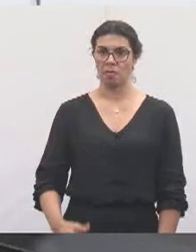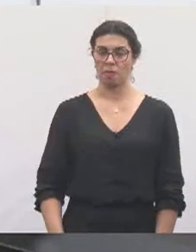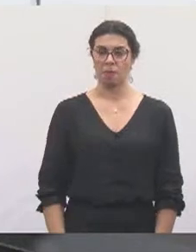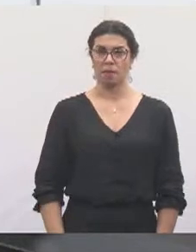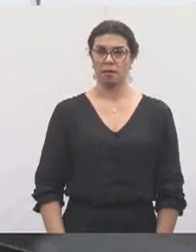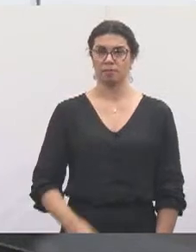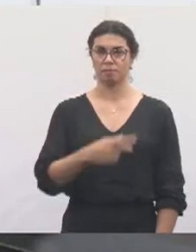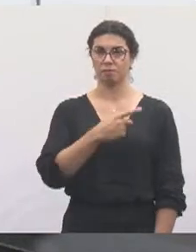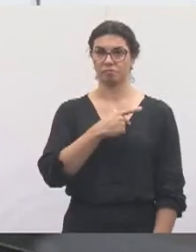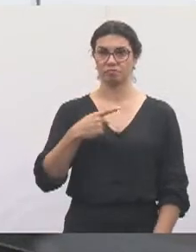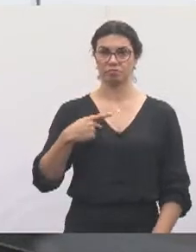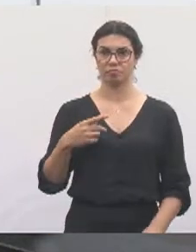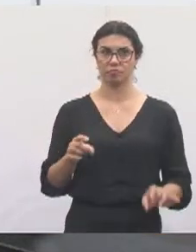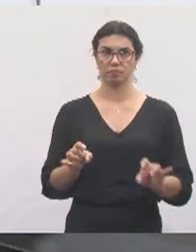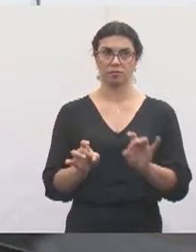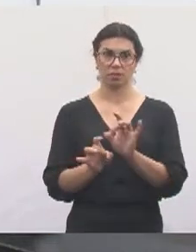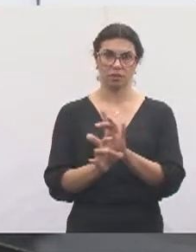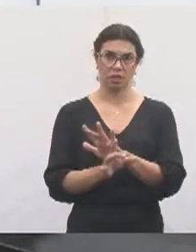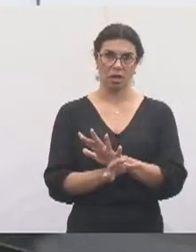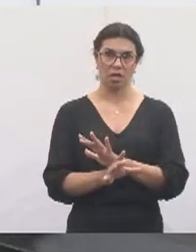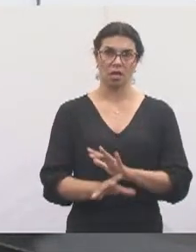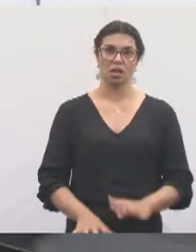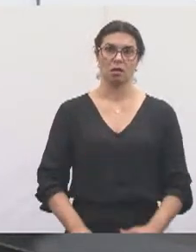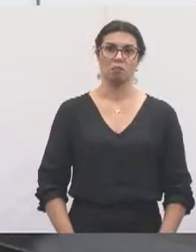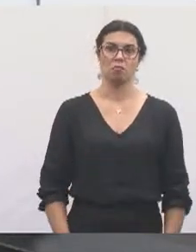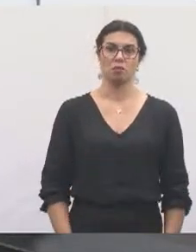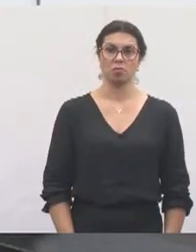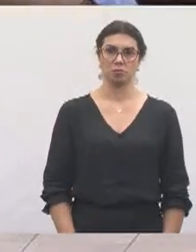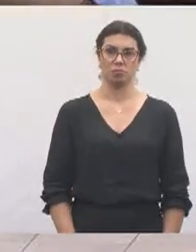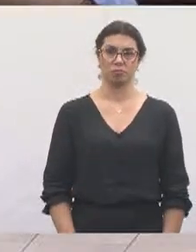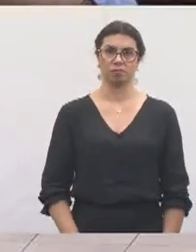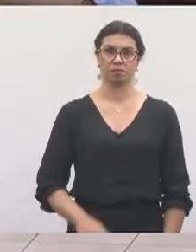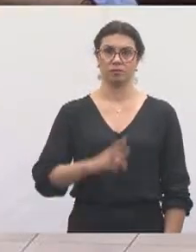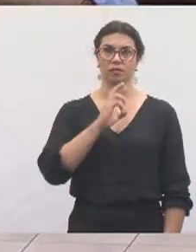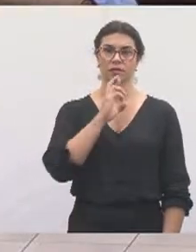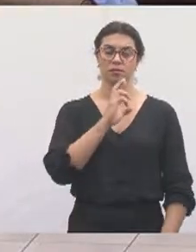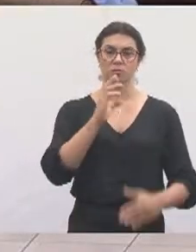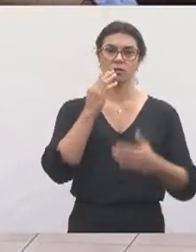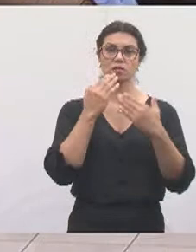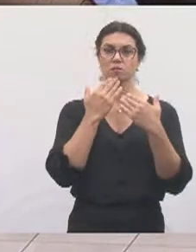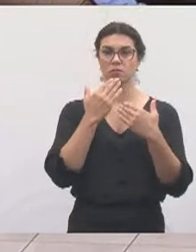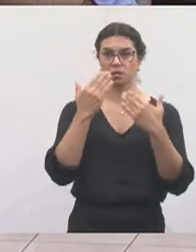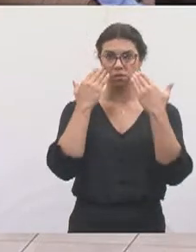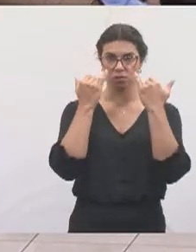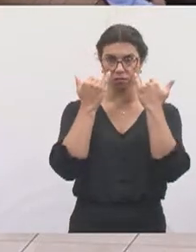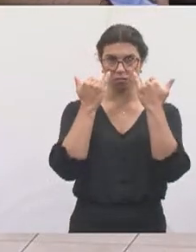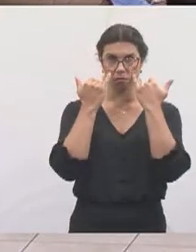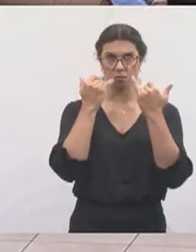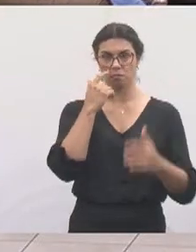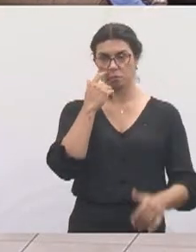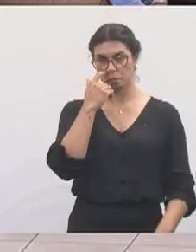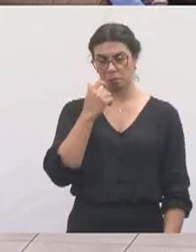senhor presidente não temos mais resposta de pedid de